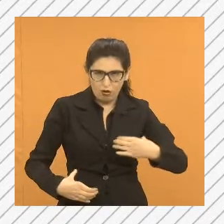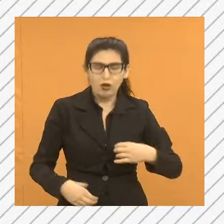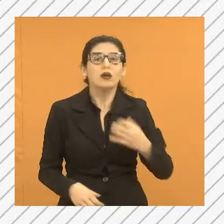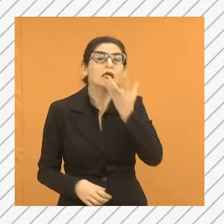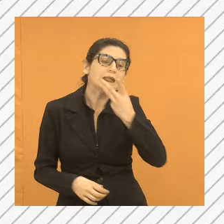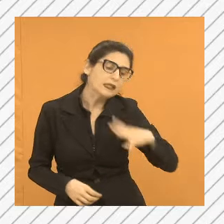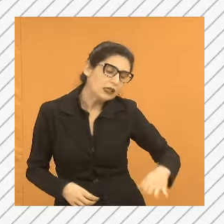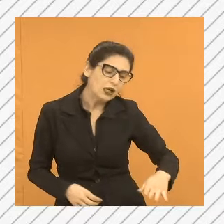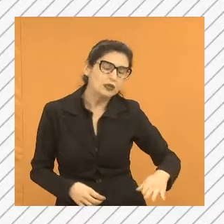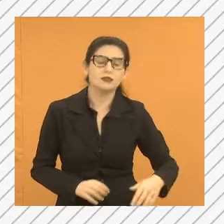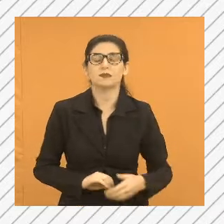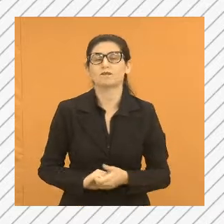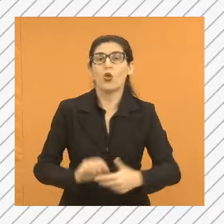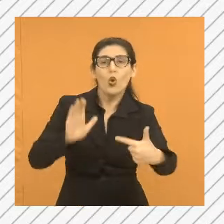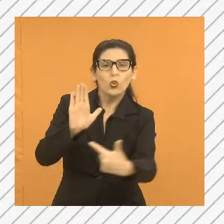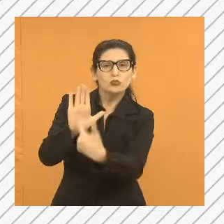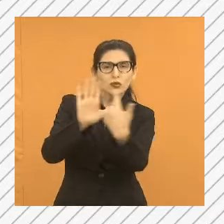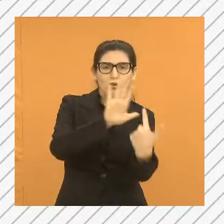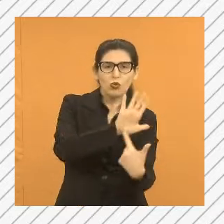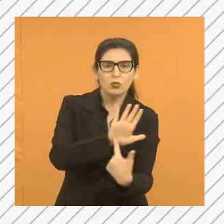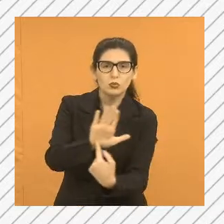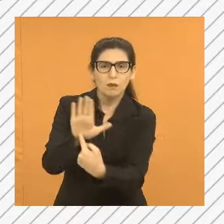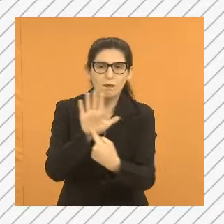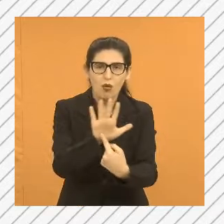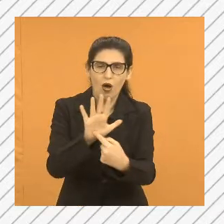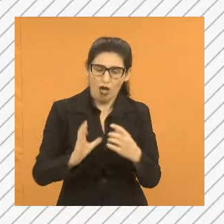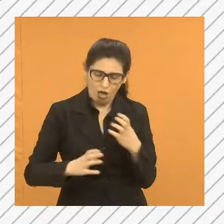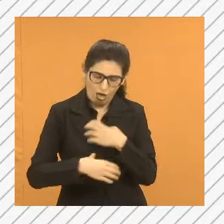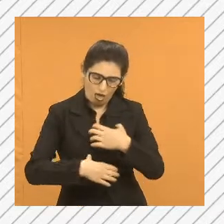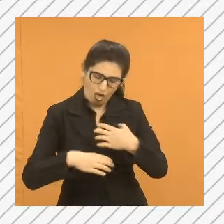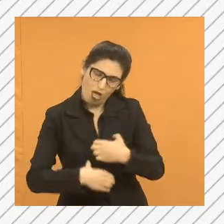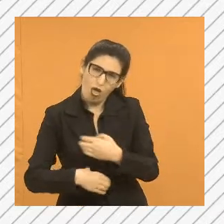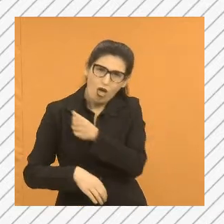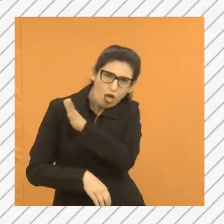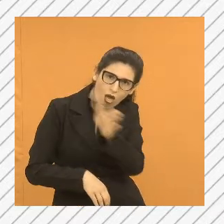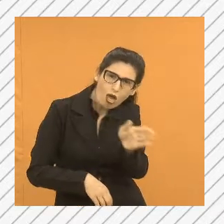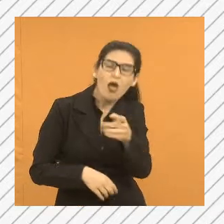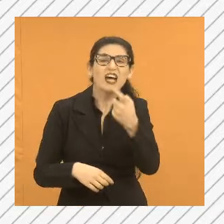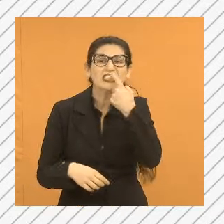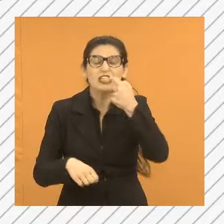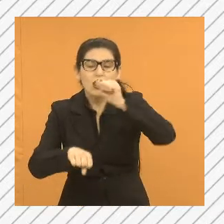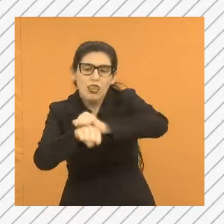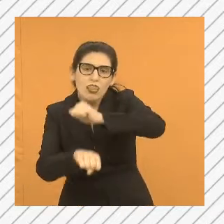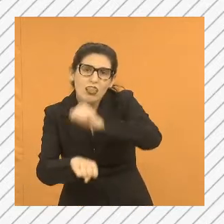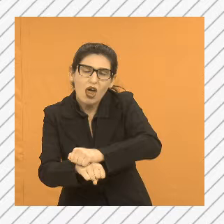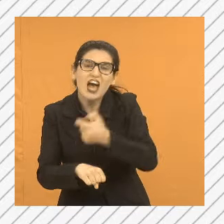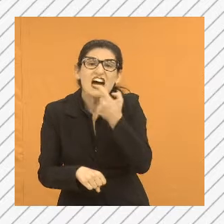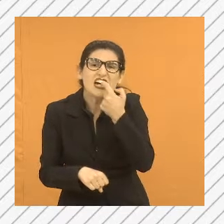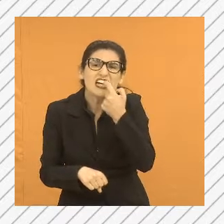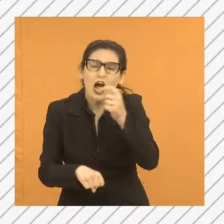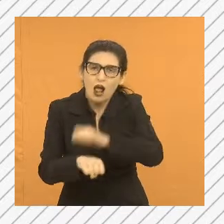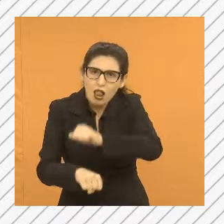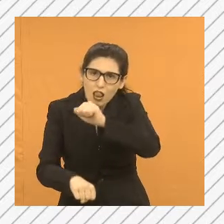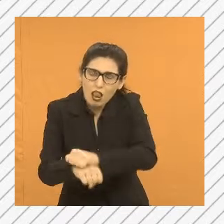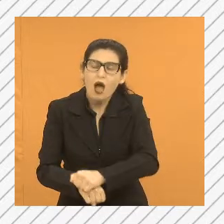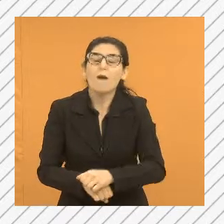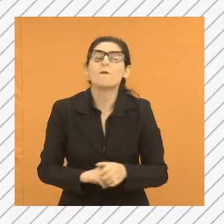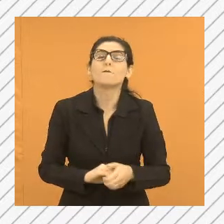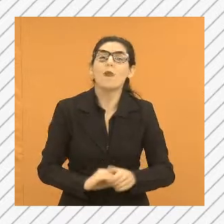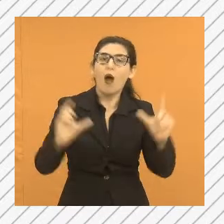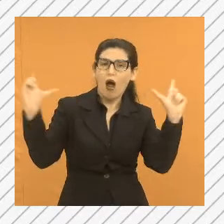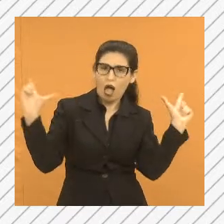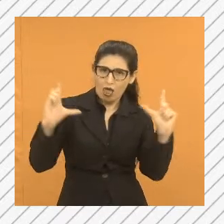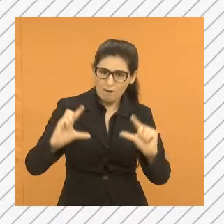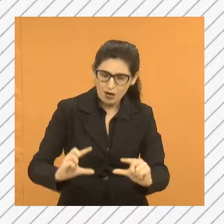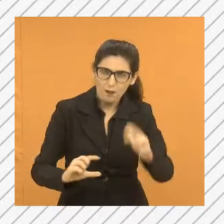os atendimentos realizados pela saúde bucal, odontologia. Tivemos uma